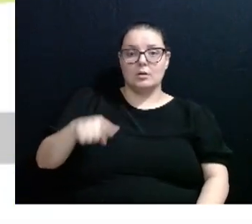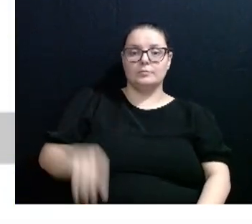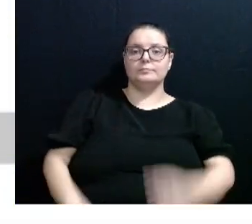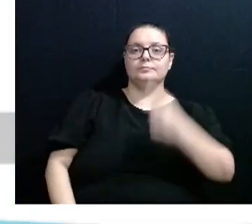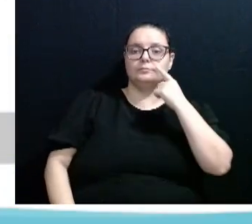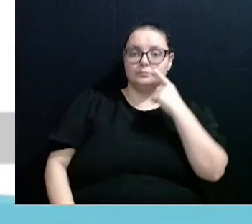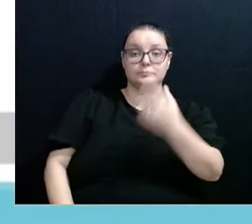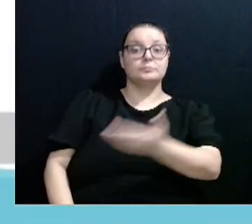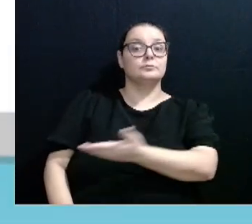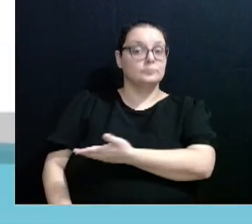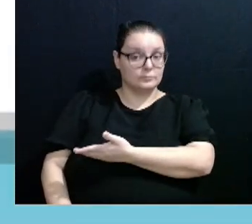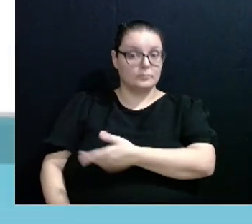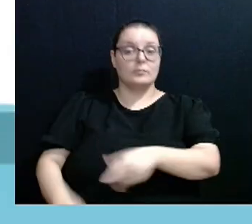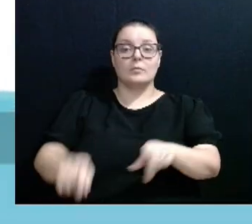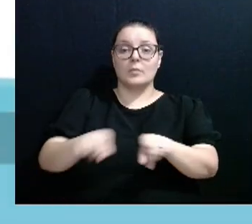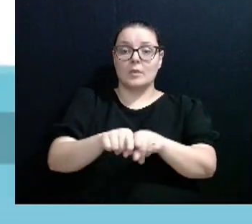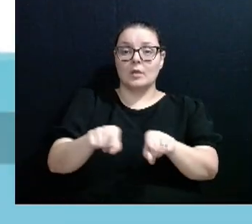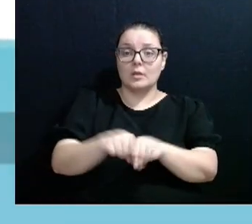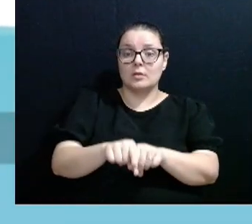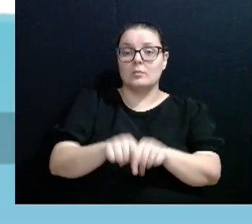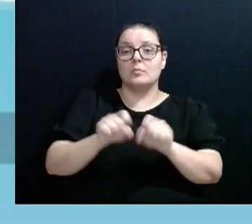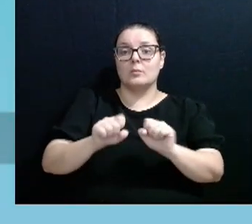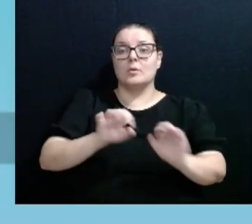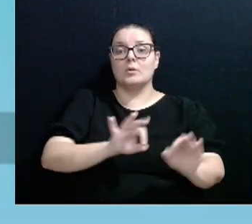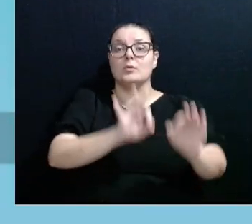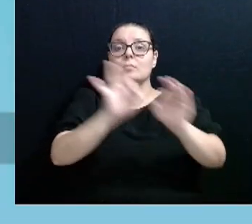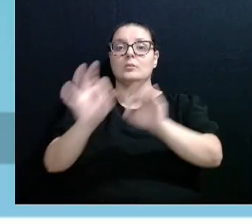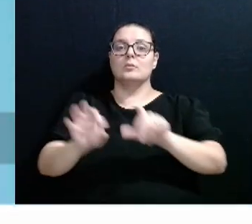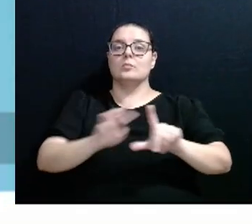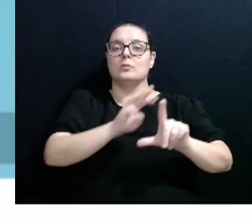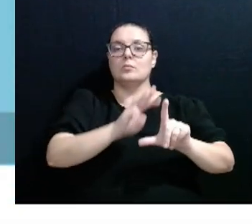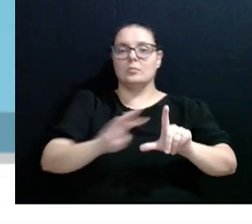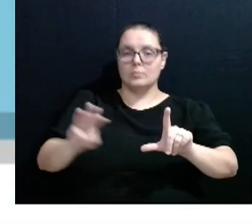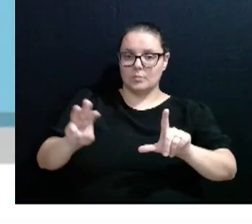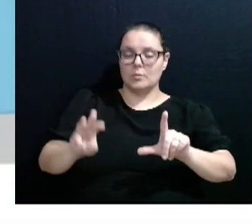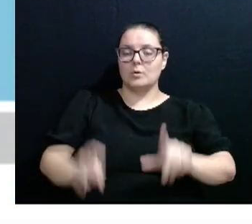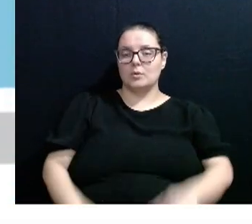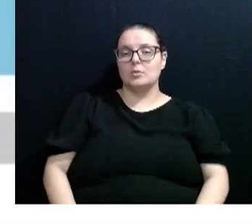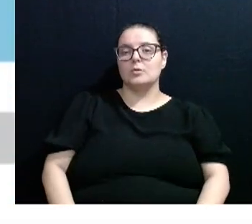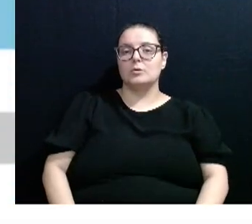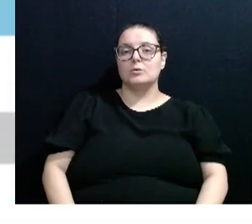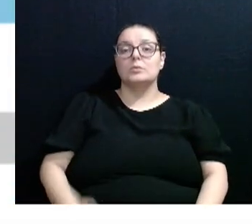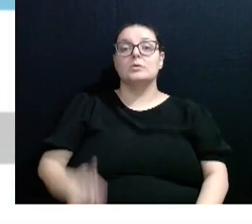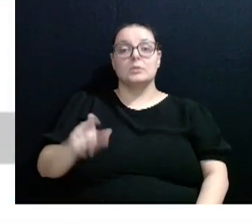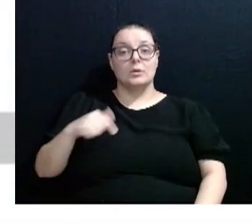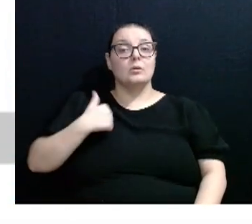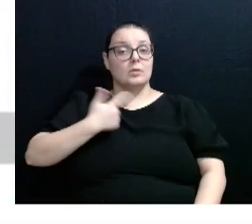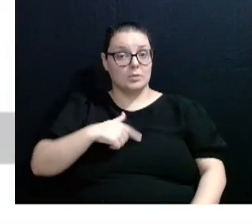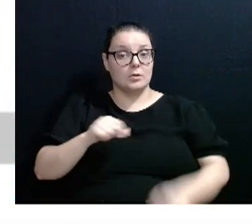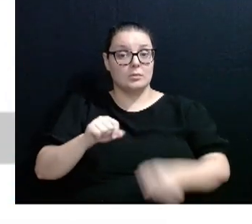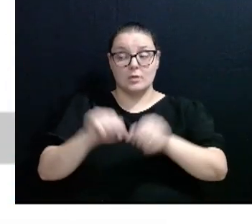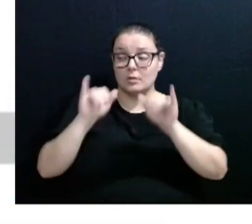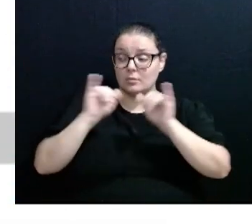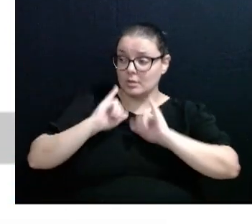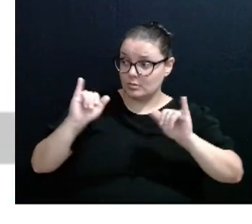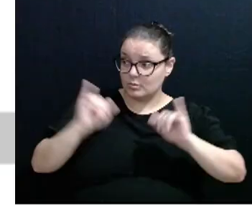disso, ela pode acompanhar também pelo site do Instituto Anelo, que é onde nós vamos fazer a divulgação dos